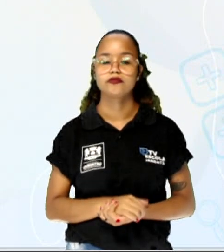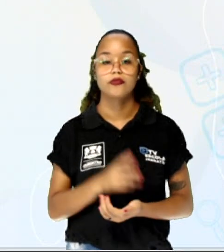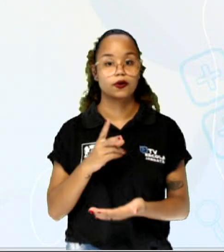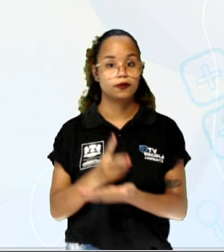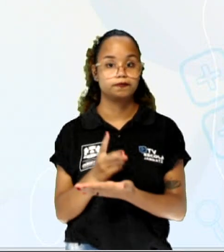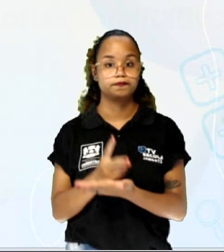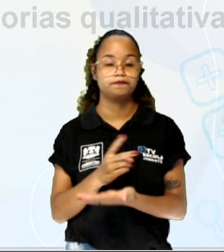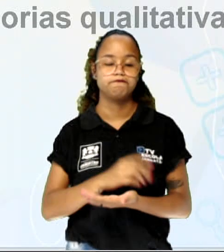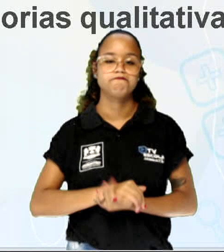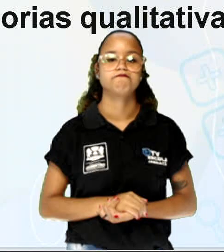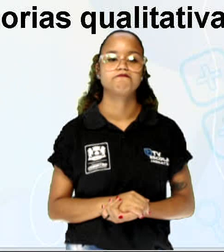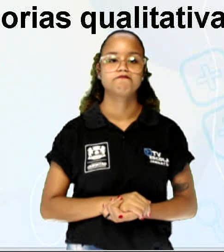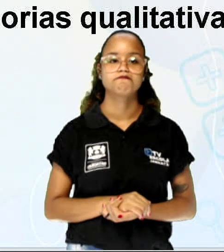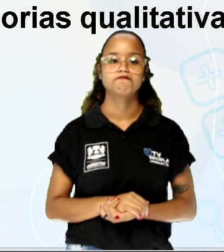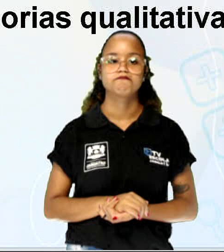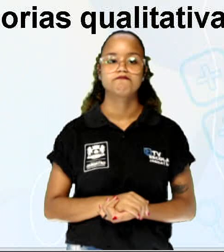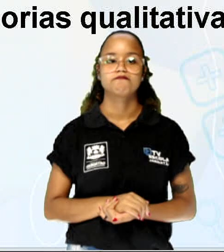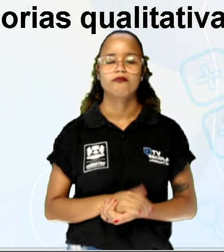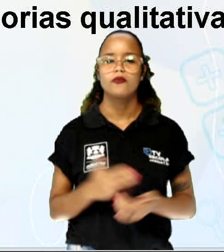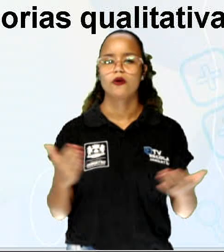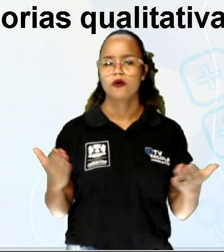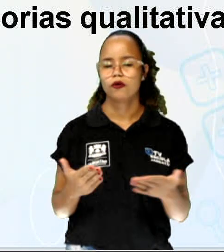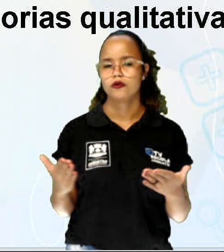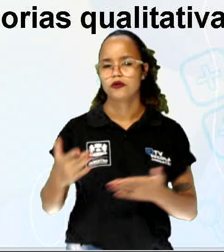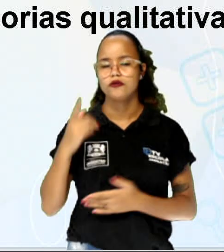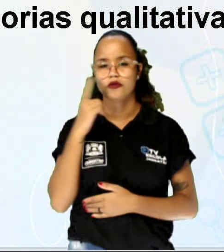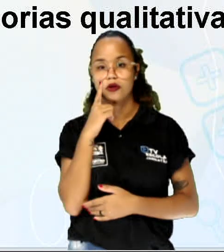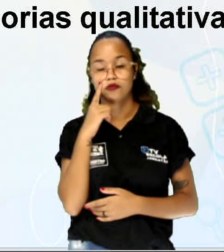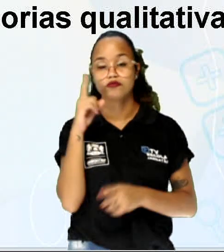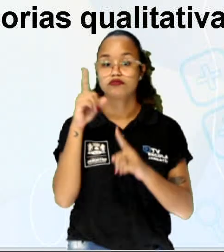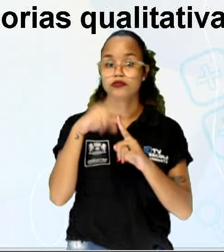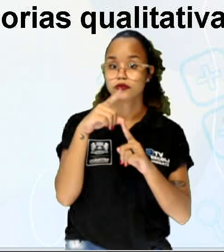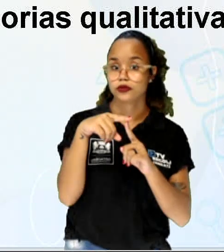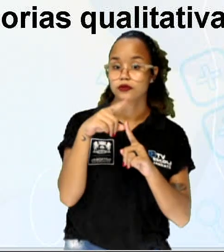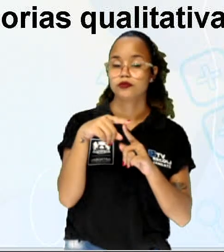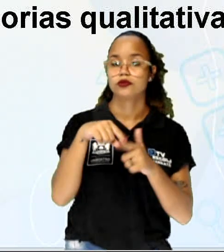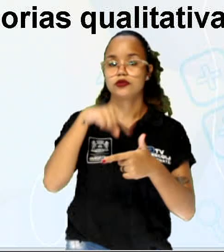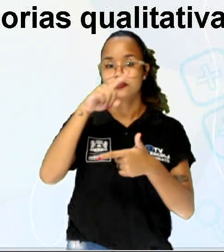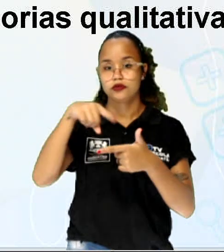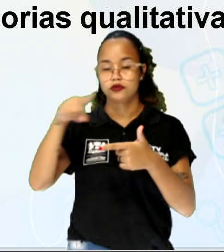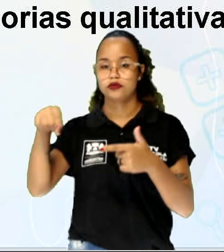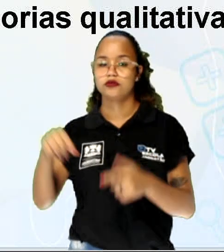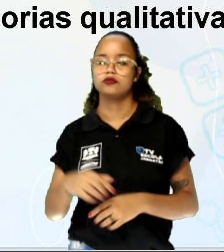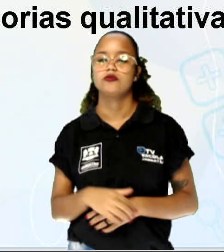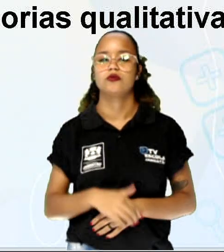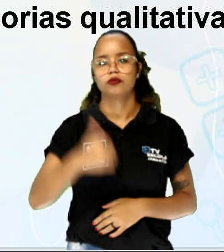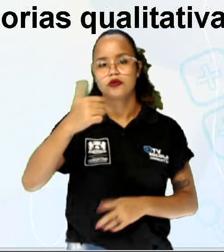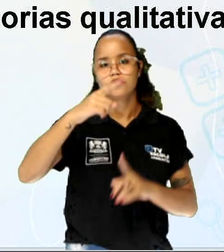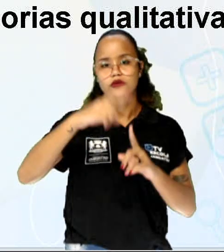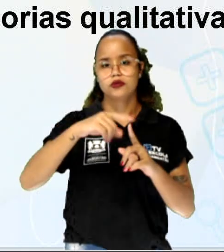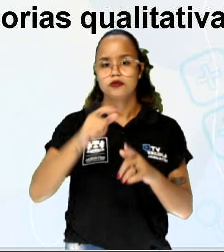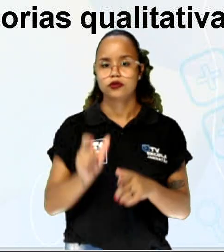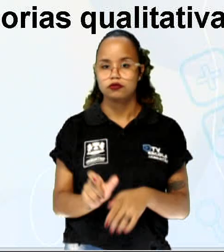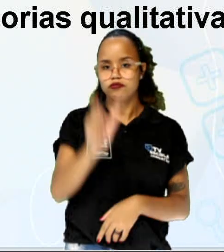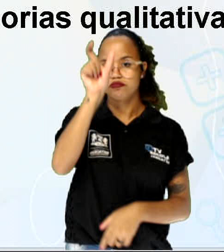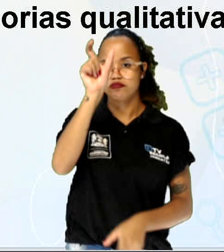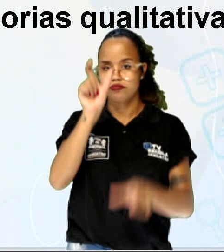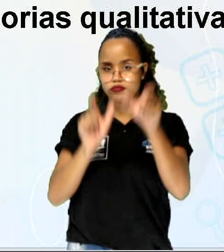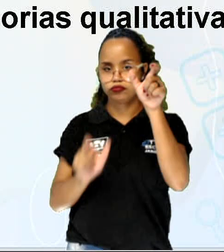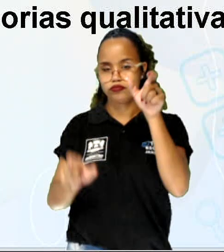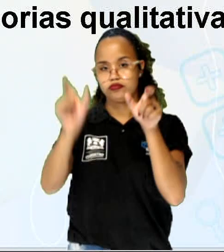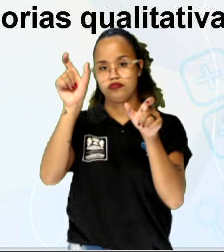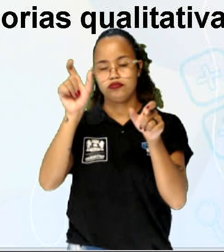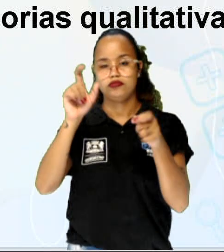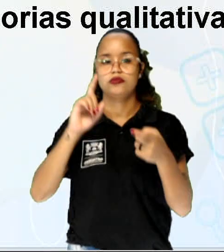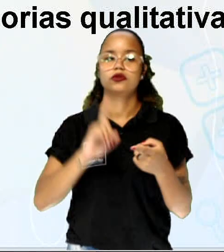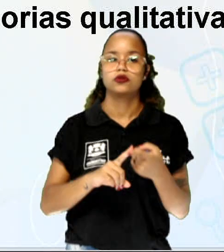né? E aí agora a gente vai ver os tipos de gráfico, tá? Primeiro tipo de gráfico é o gráfico de colunas, que ele